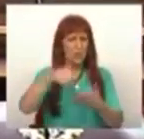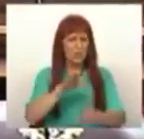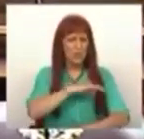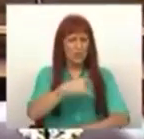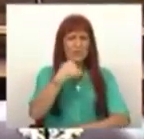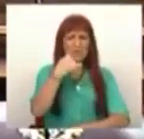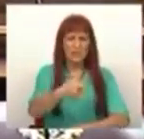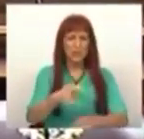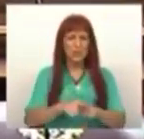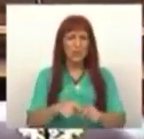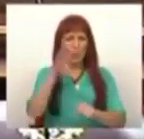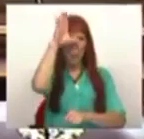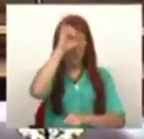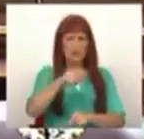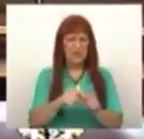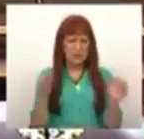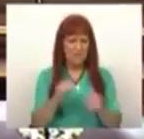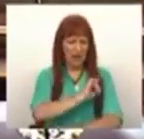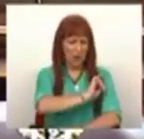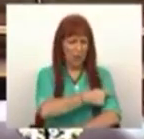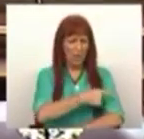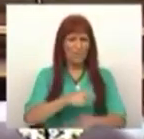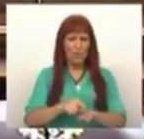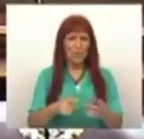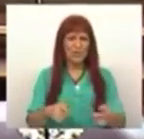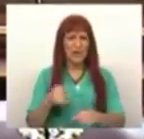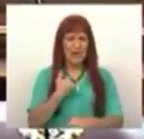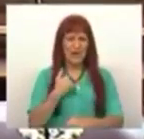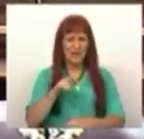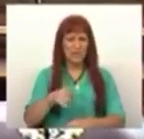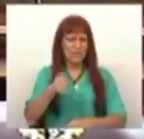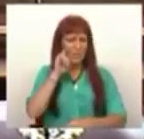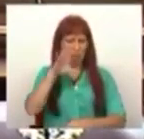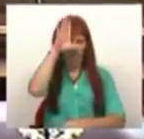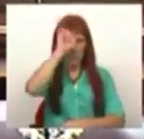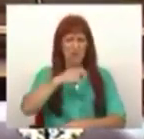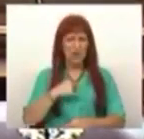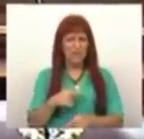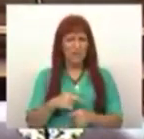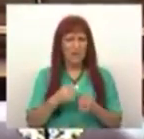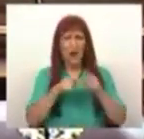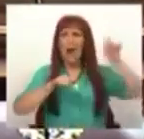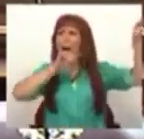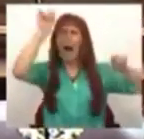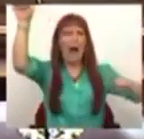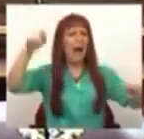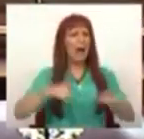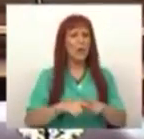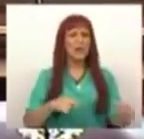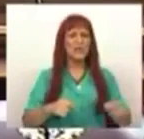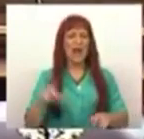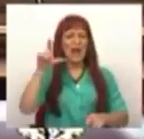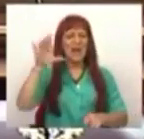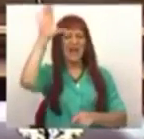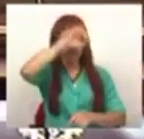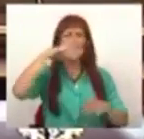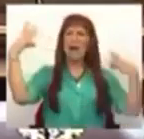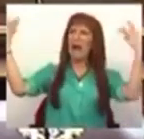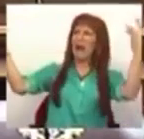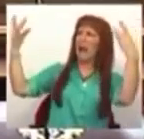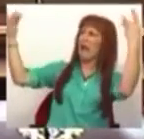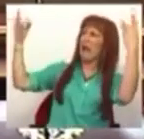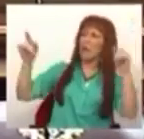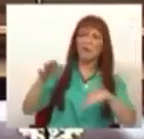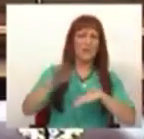Presidente, dizendo: um Estado pequeno e forte, como o que a Iniciativa Liberal defende, um Estado que não se dispersasse em Ligas dos Campeões e outros folclores,